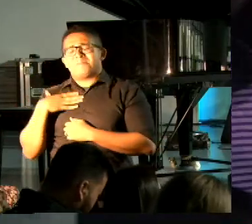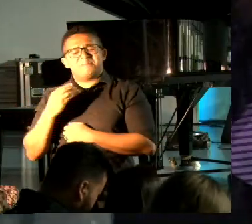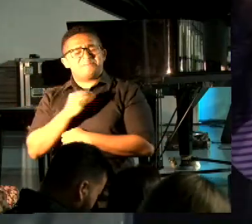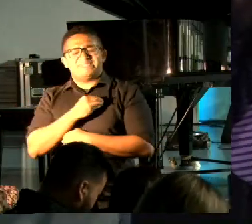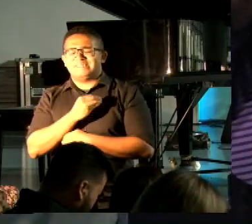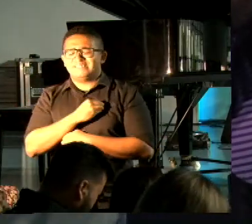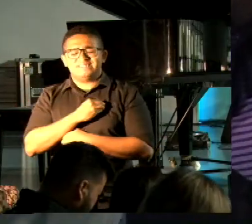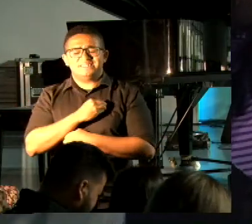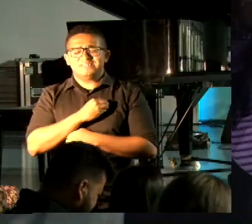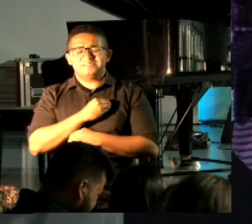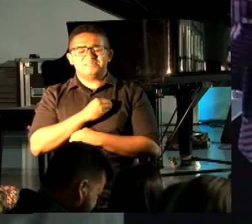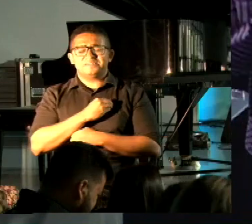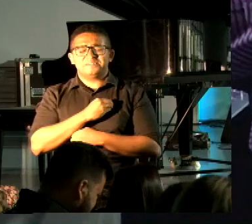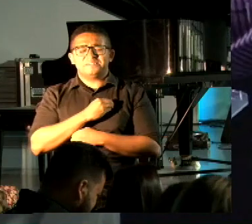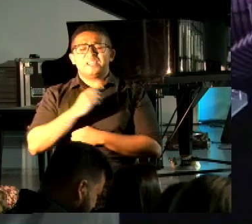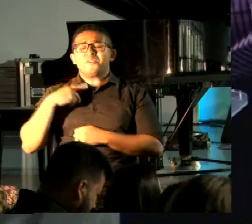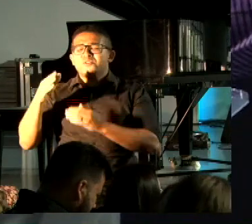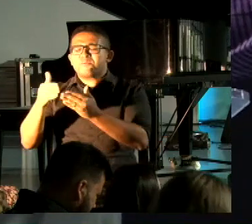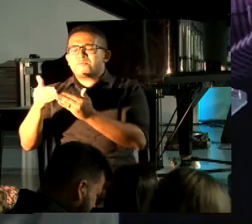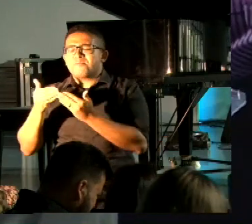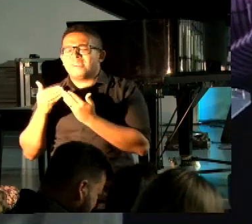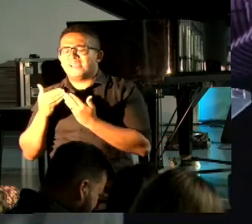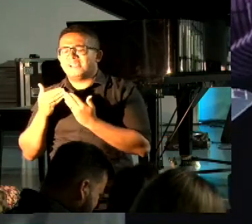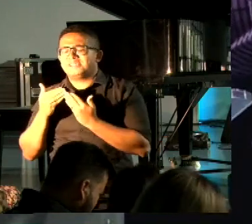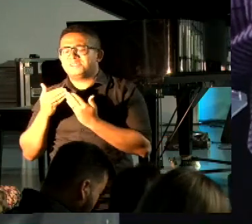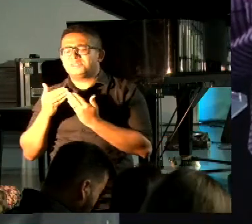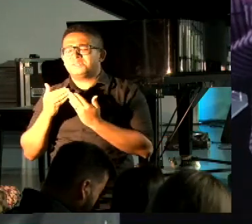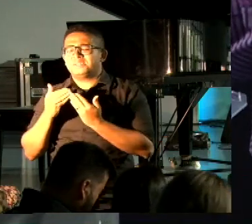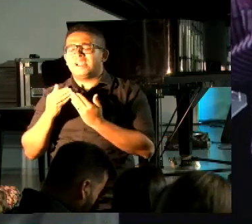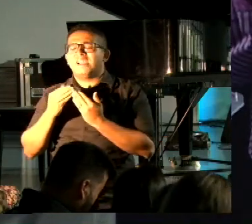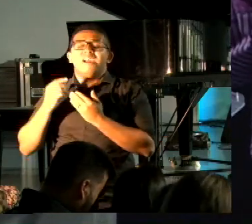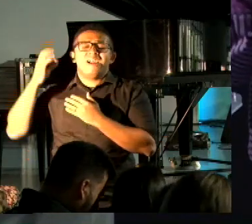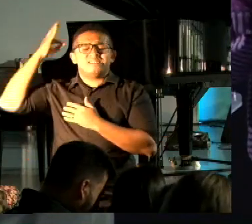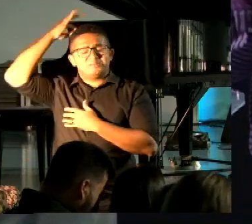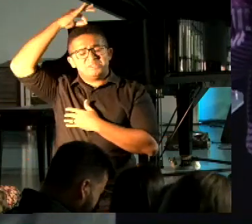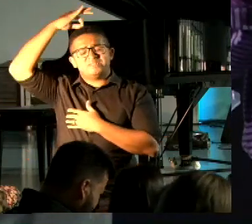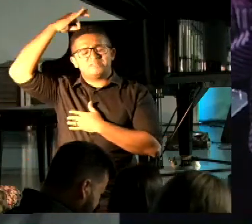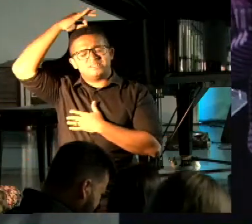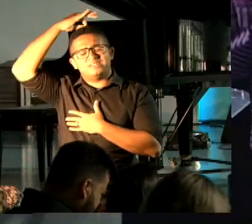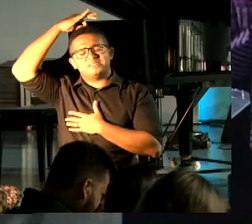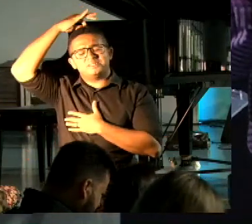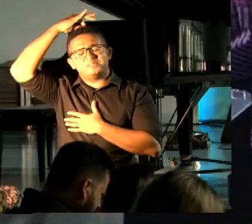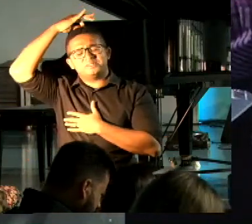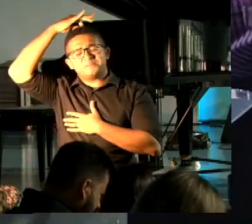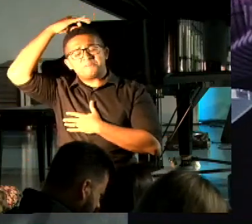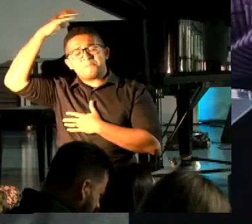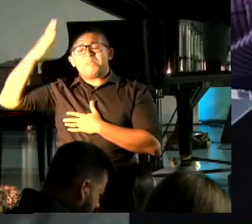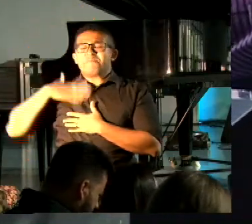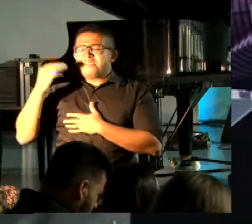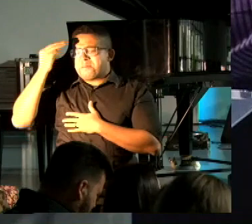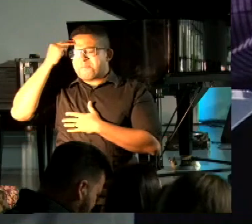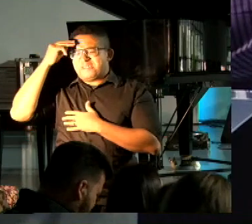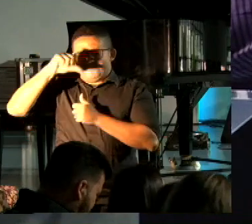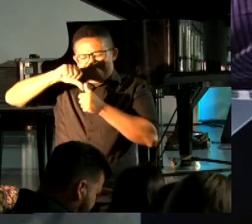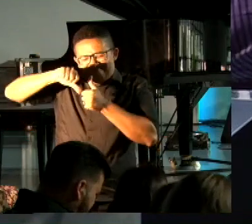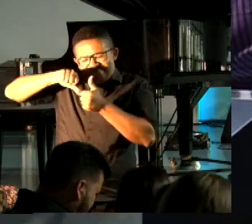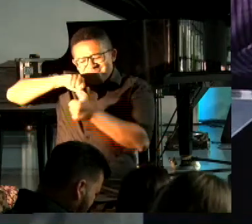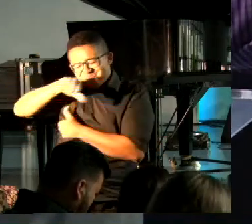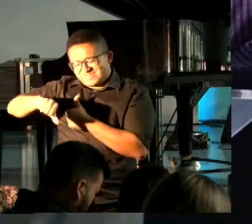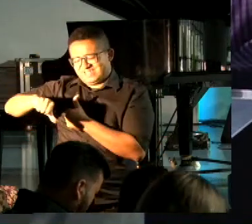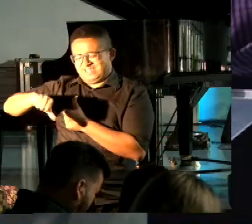pecados. Eu te suplico, Espírito Santo, que a minha mente seja